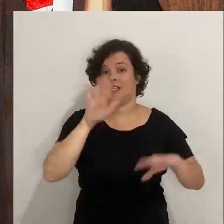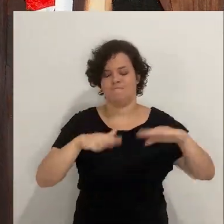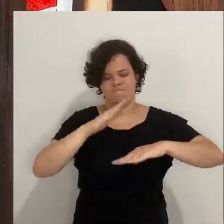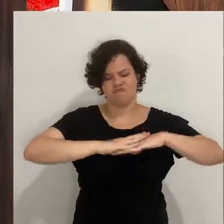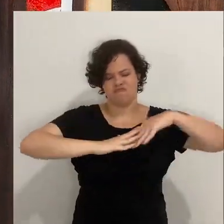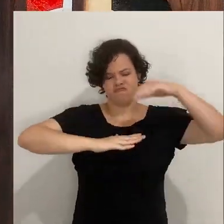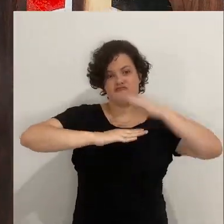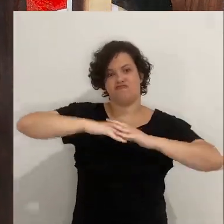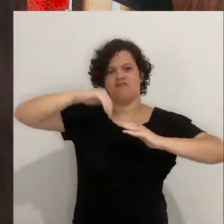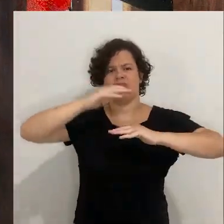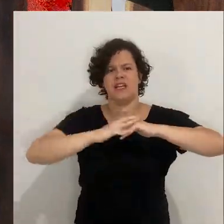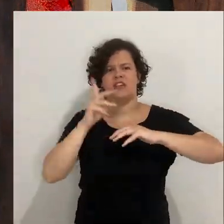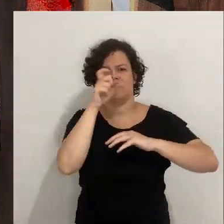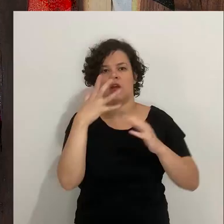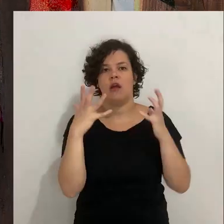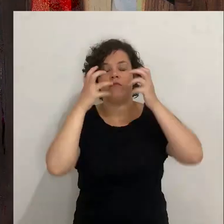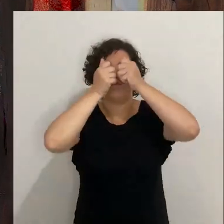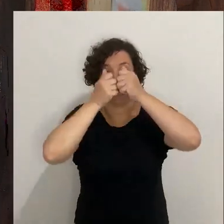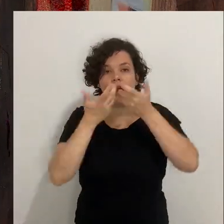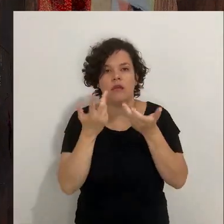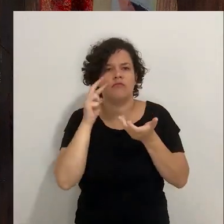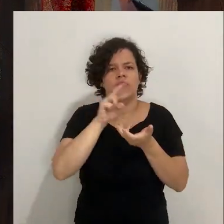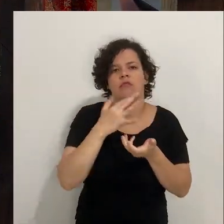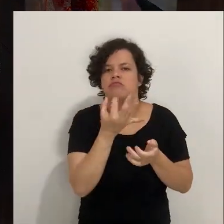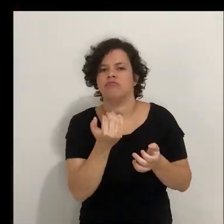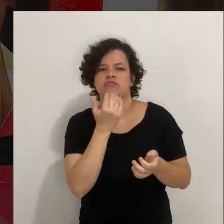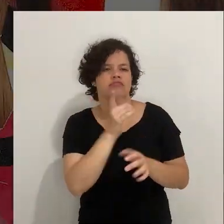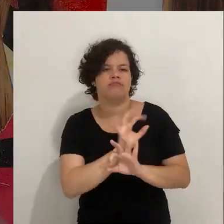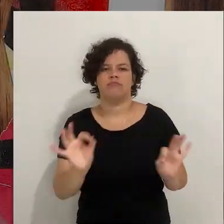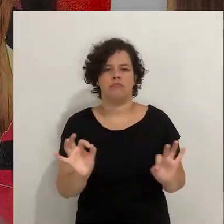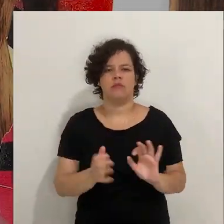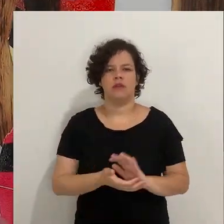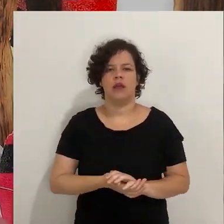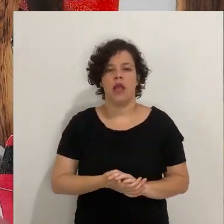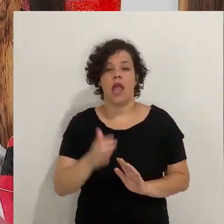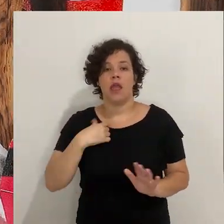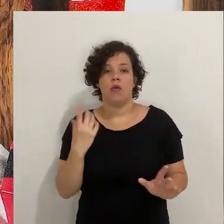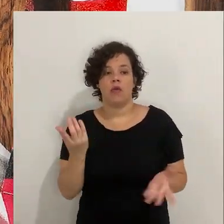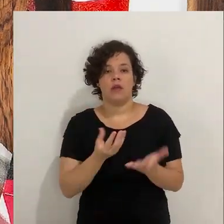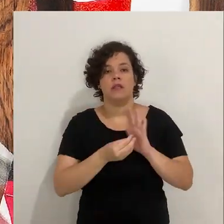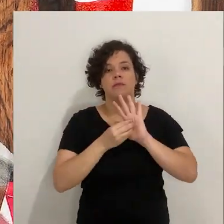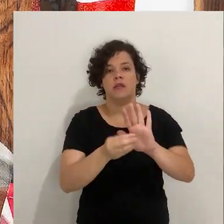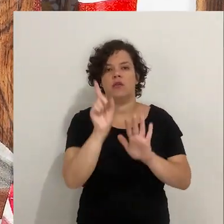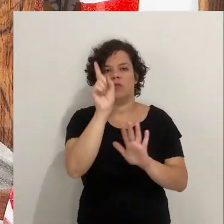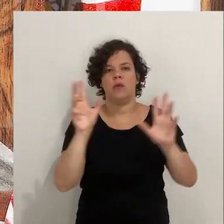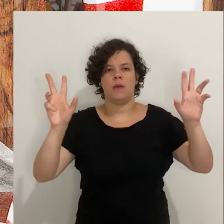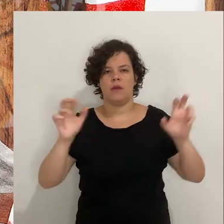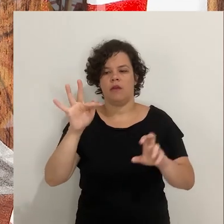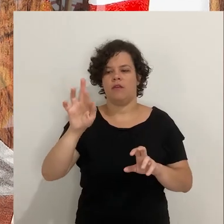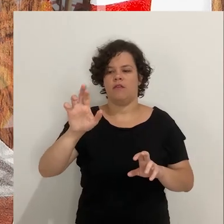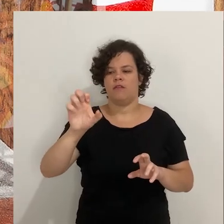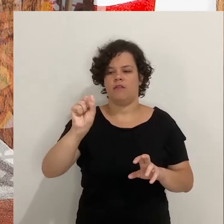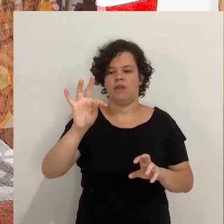vezes tem camadas, muitas vezes nos cegam, dificultam essa visão. Então eu trago